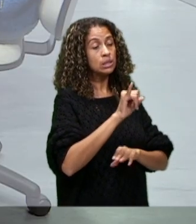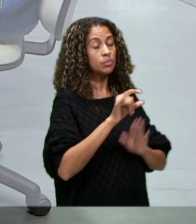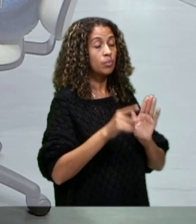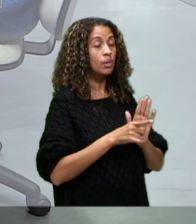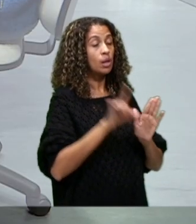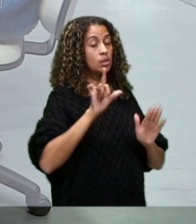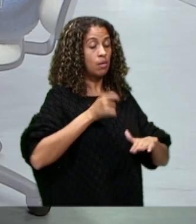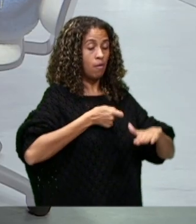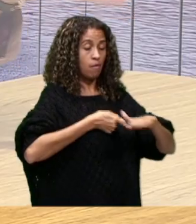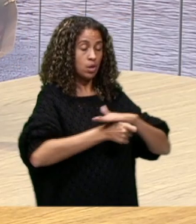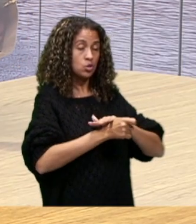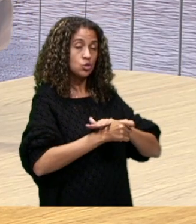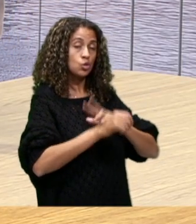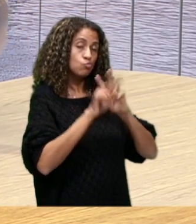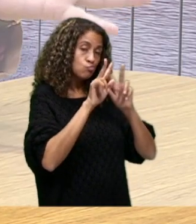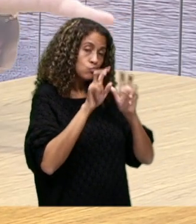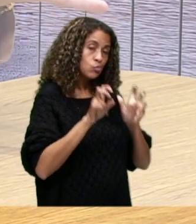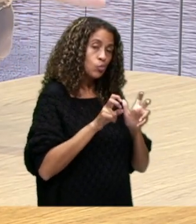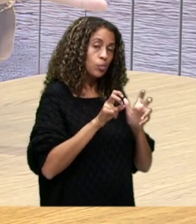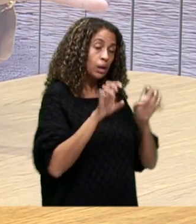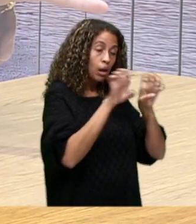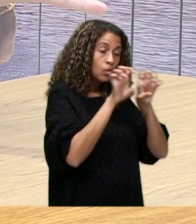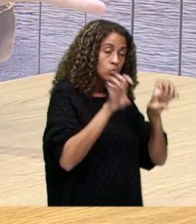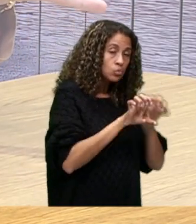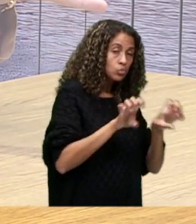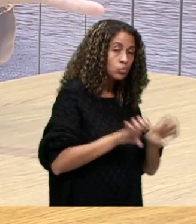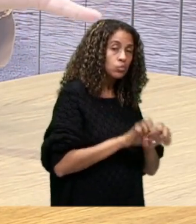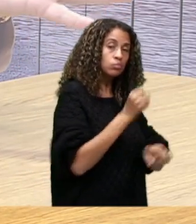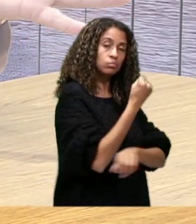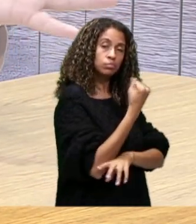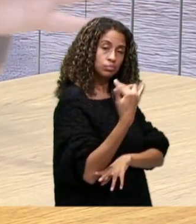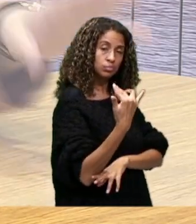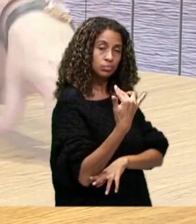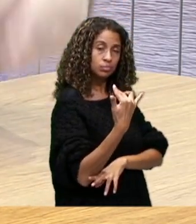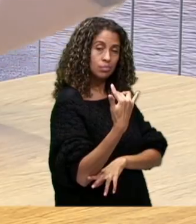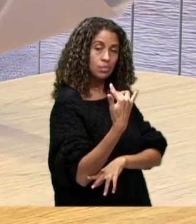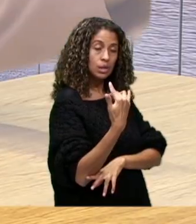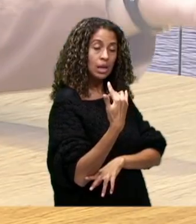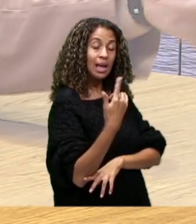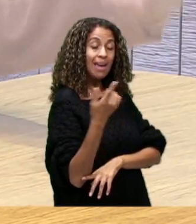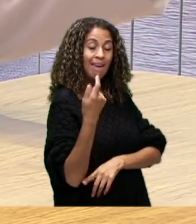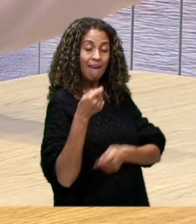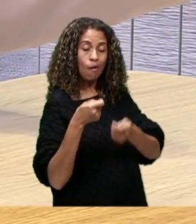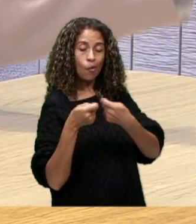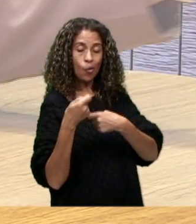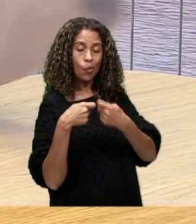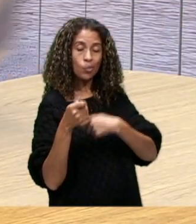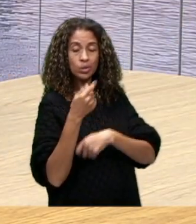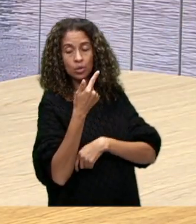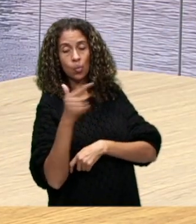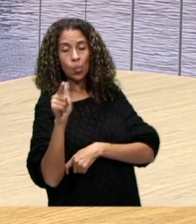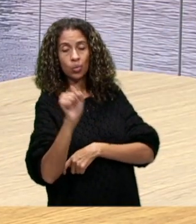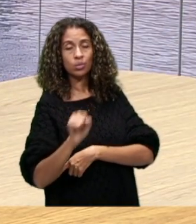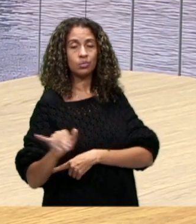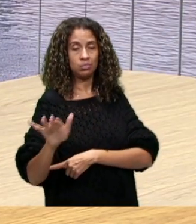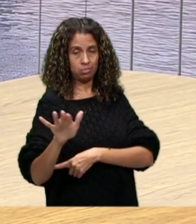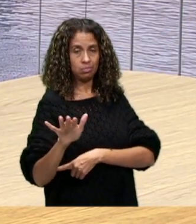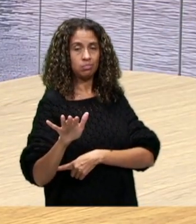a investir mais na questão estrutural ambiental, se gaste daqui para frente